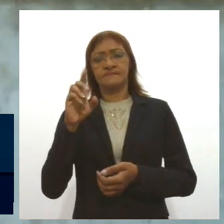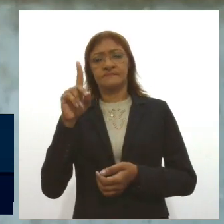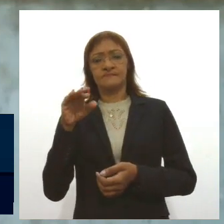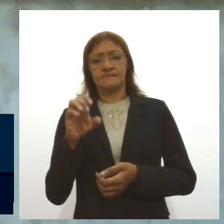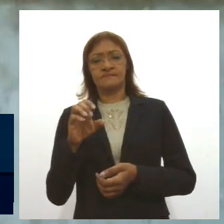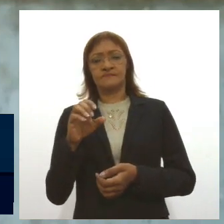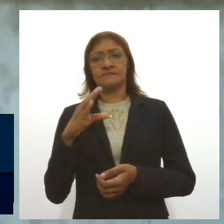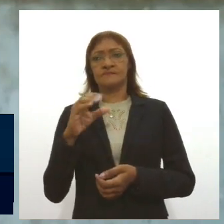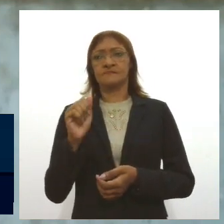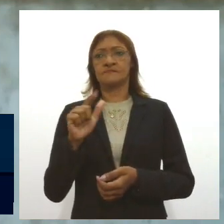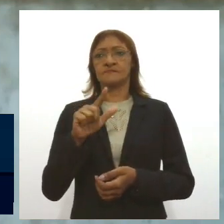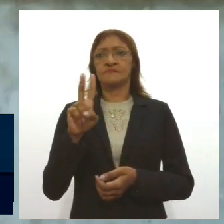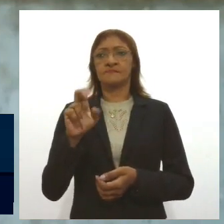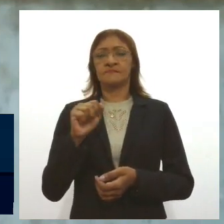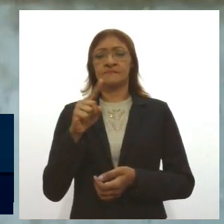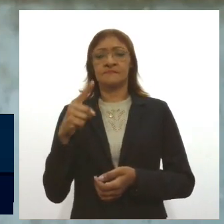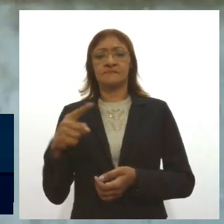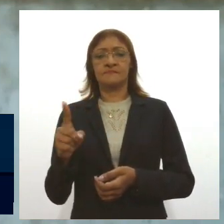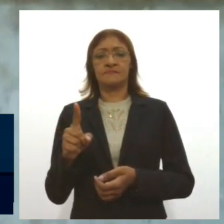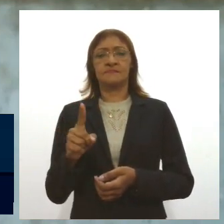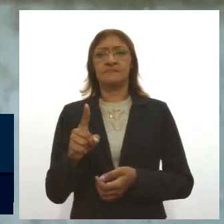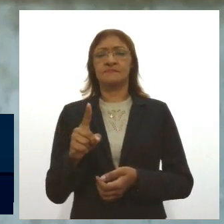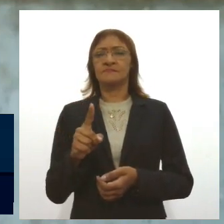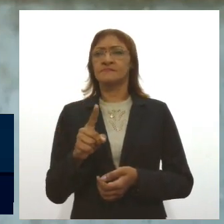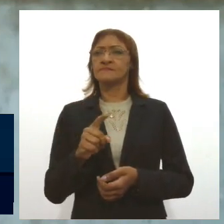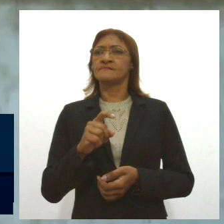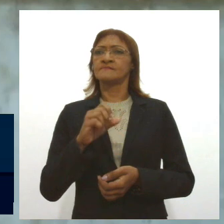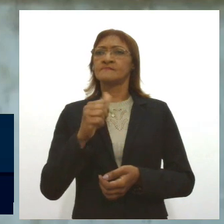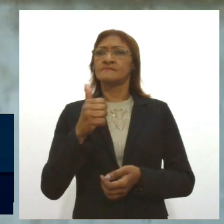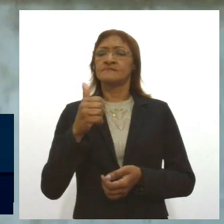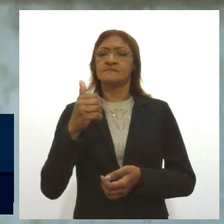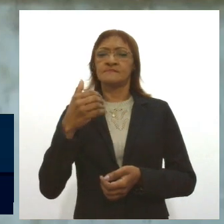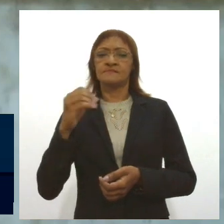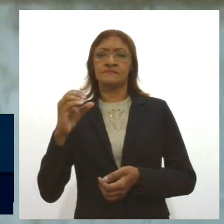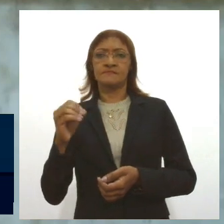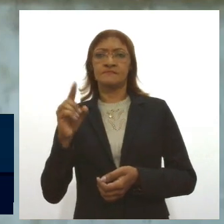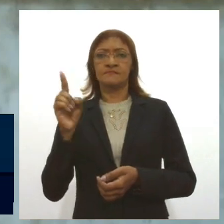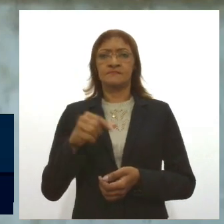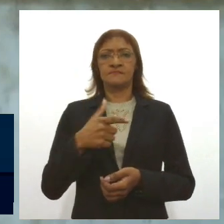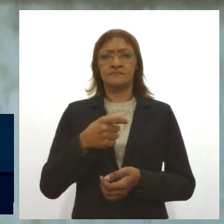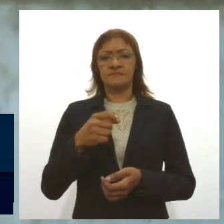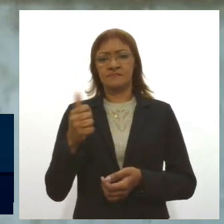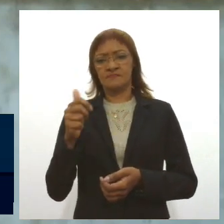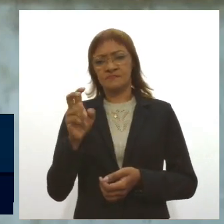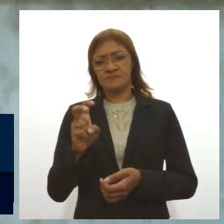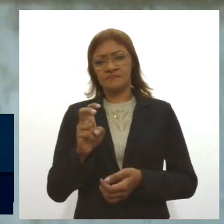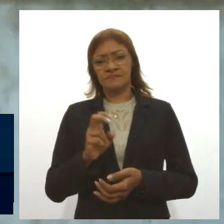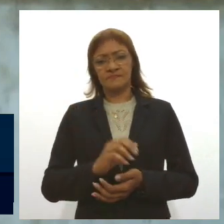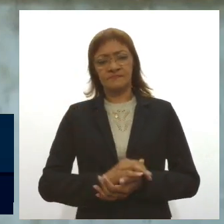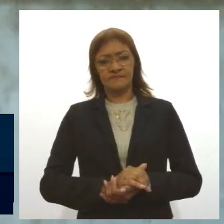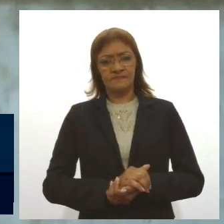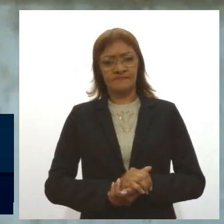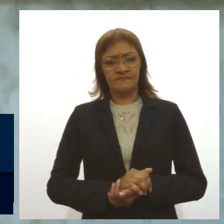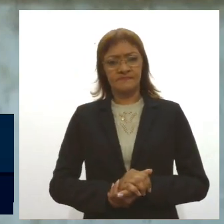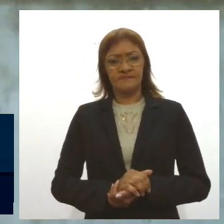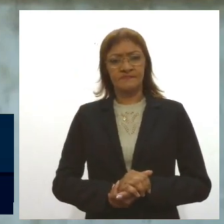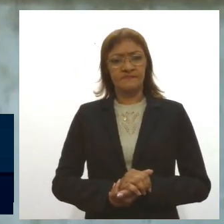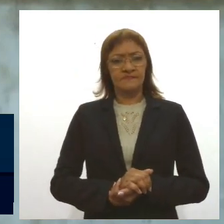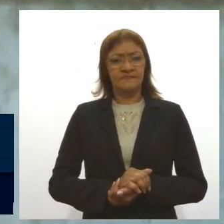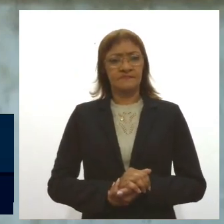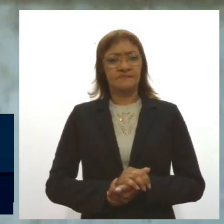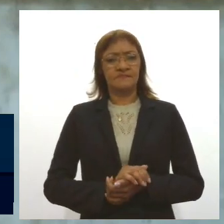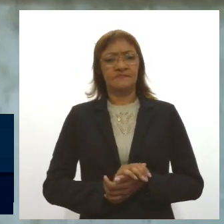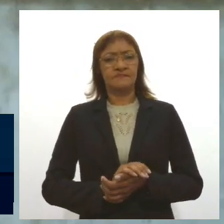PL está na mensagem 26/2020, e foi encaminhado aqui pelo ofício 523/2020. Então, se